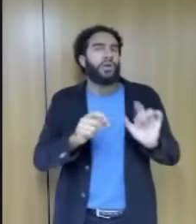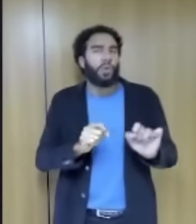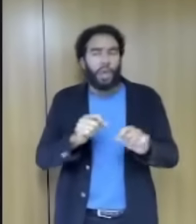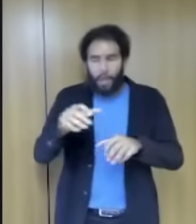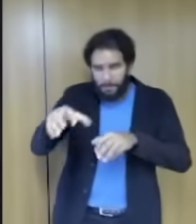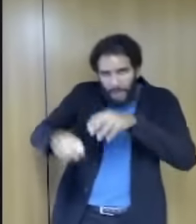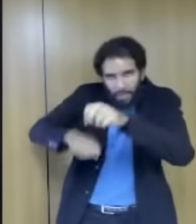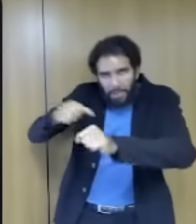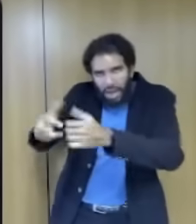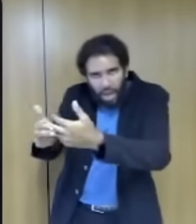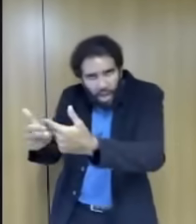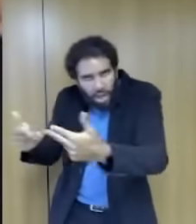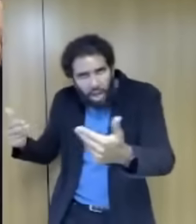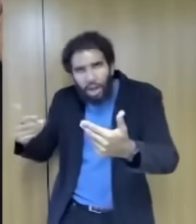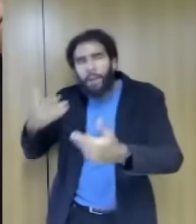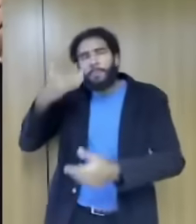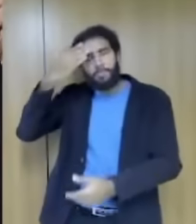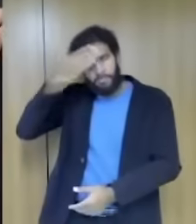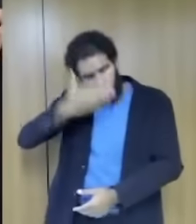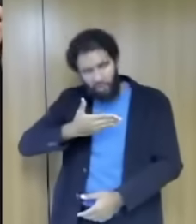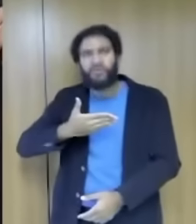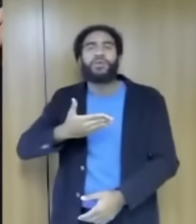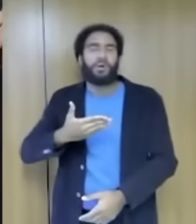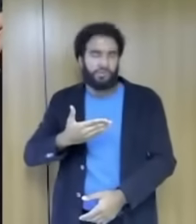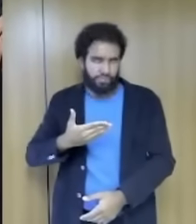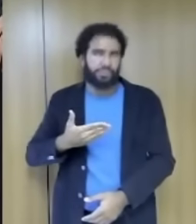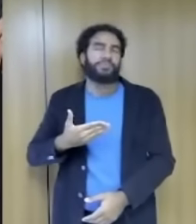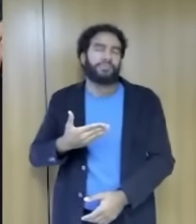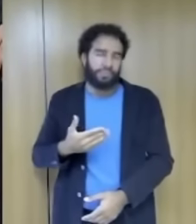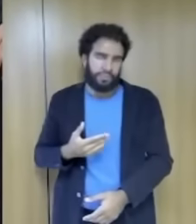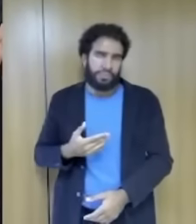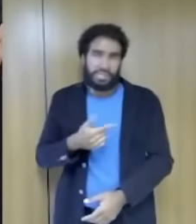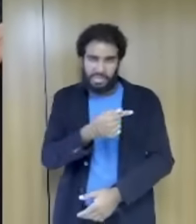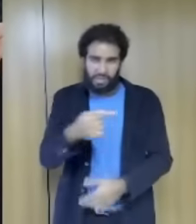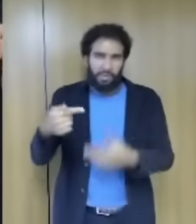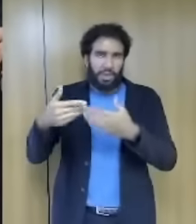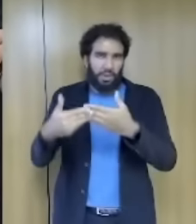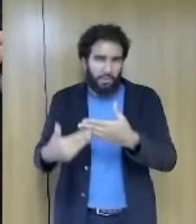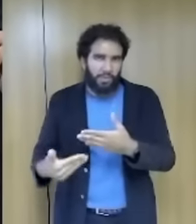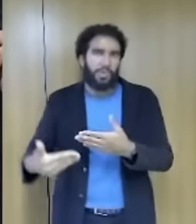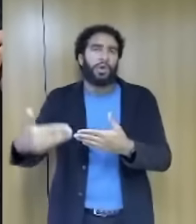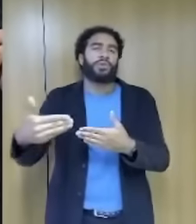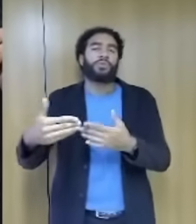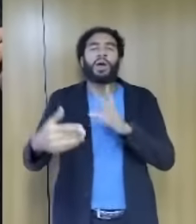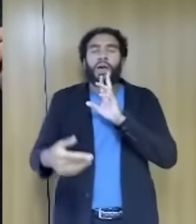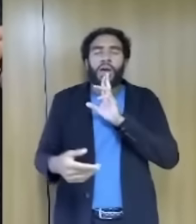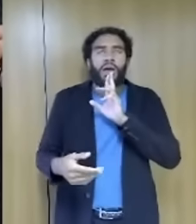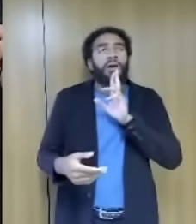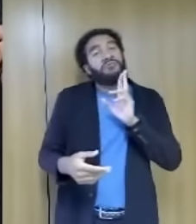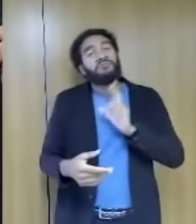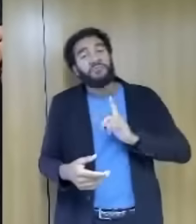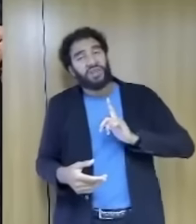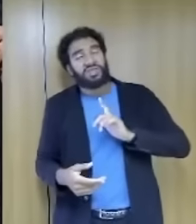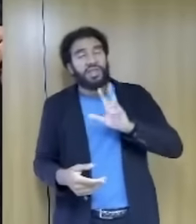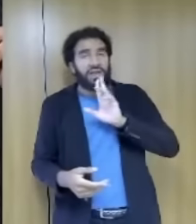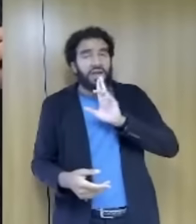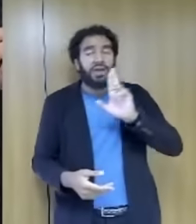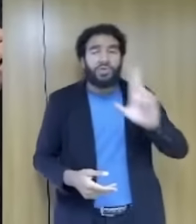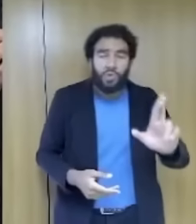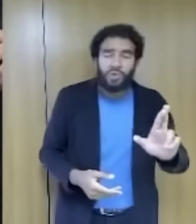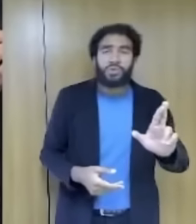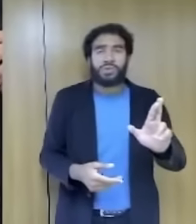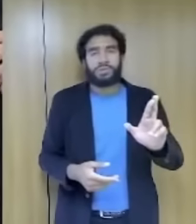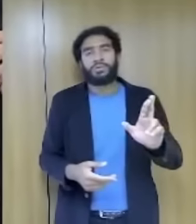ela provavelmente, ao longo das próximas semanas, resultará na produção de